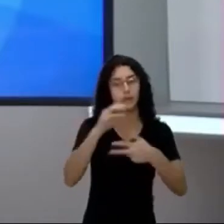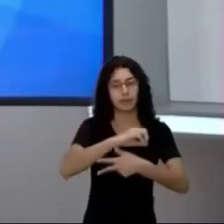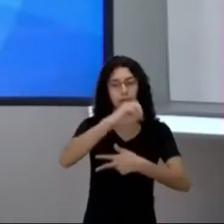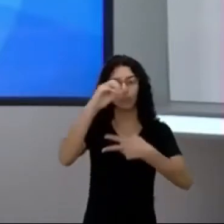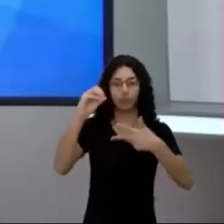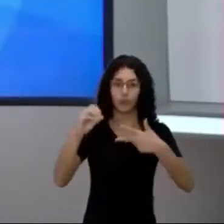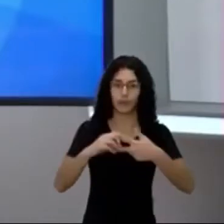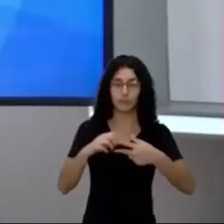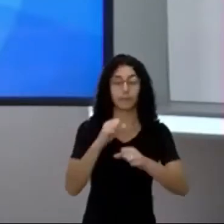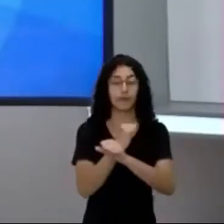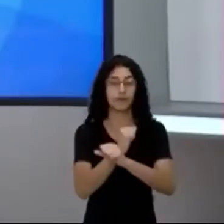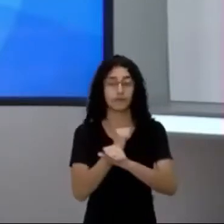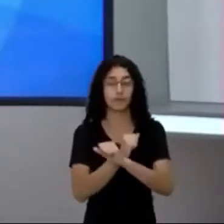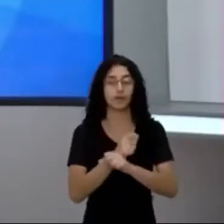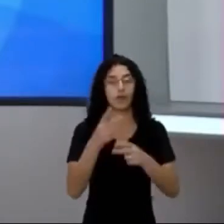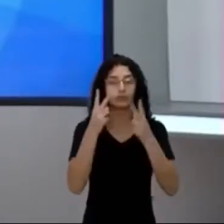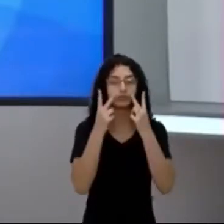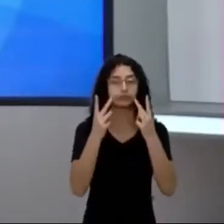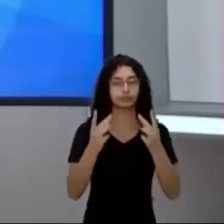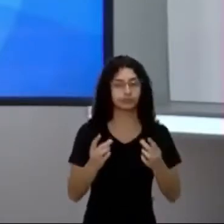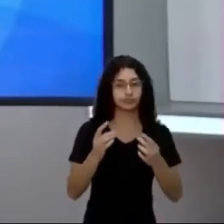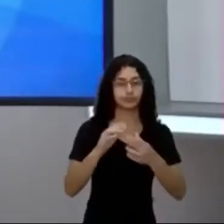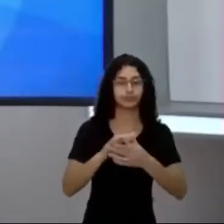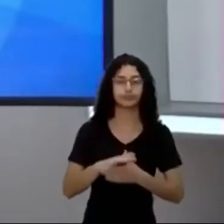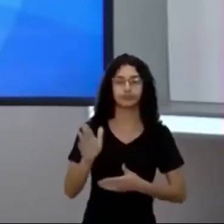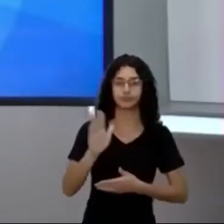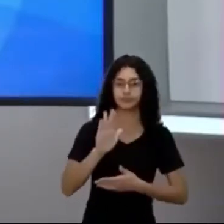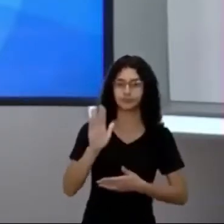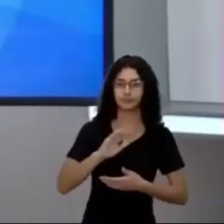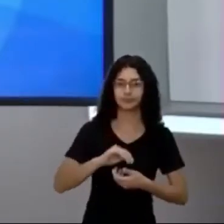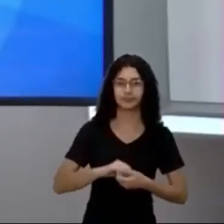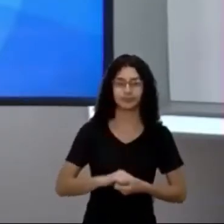Enem. Então espero que vocês fiquem atentos e até a próxima.